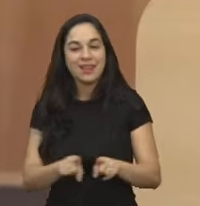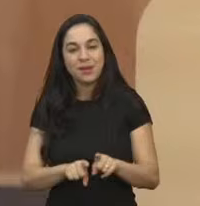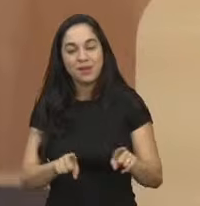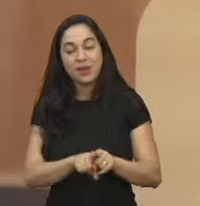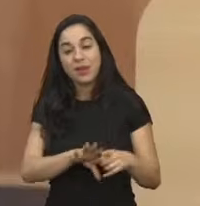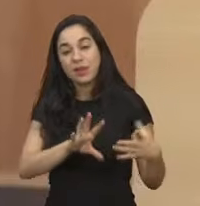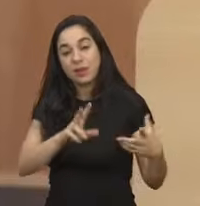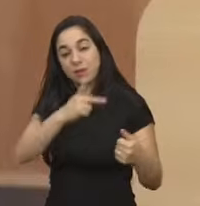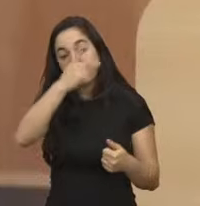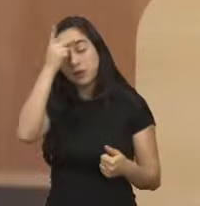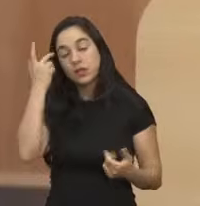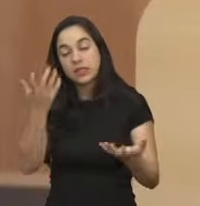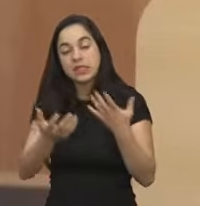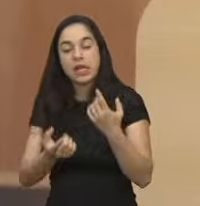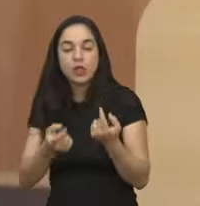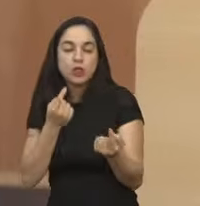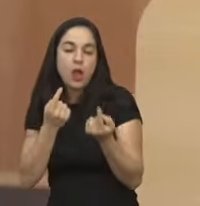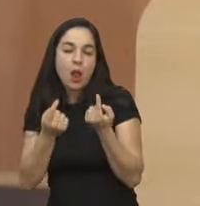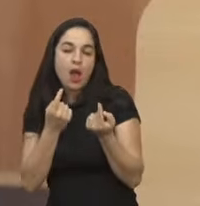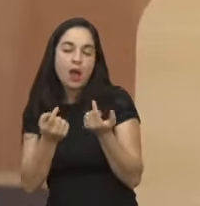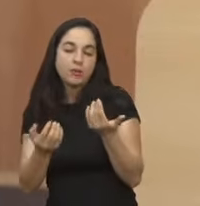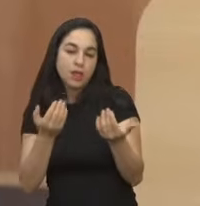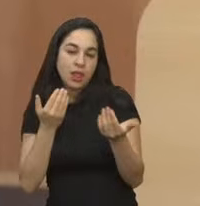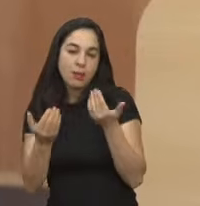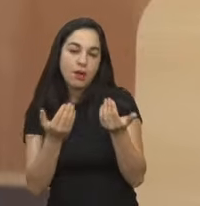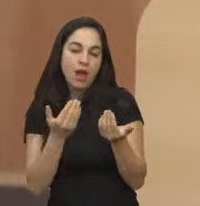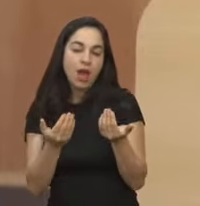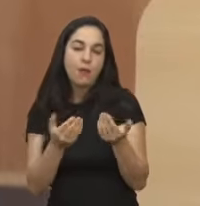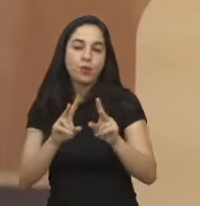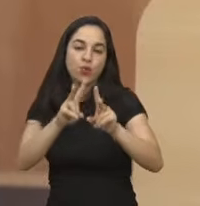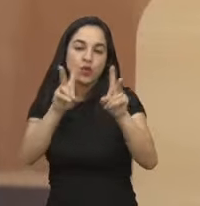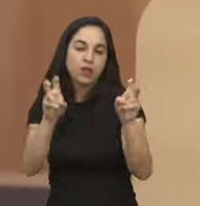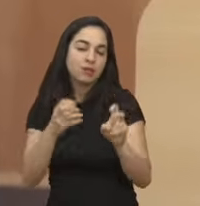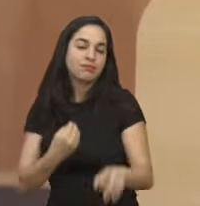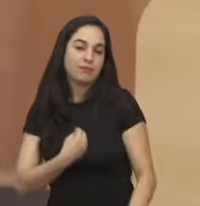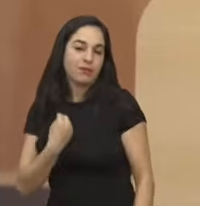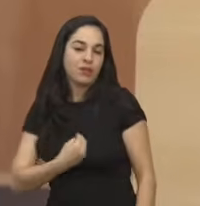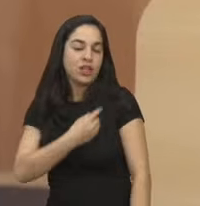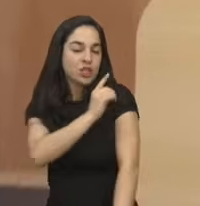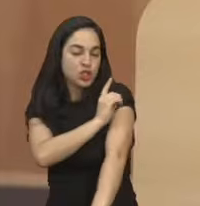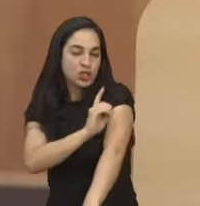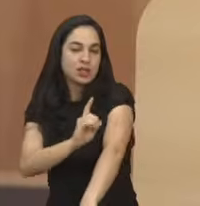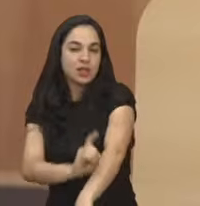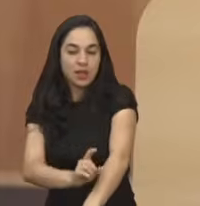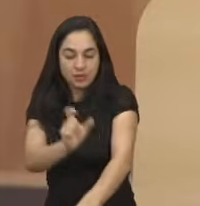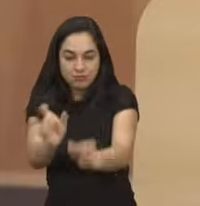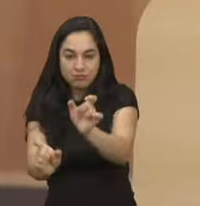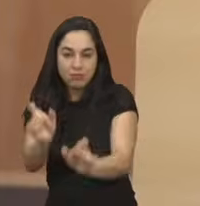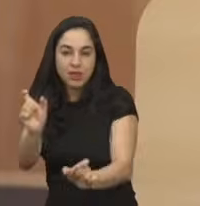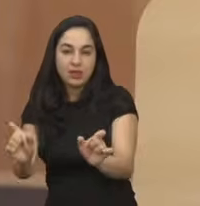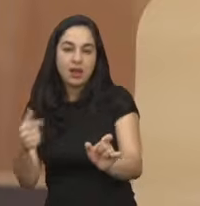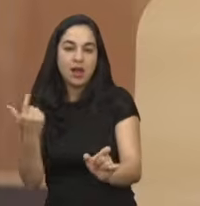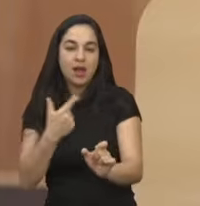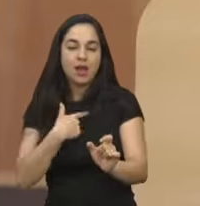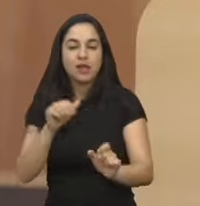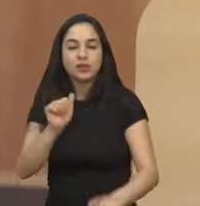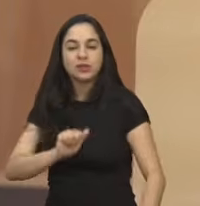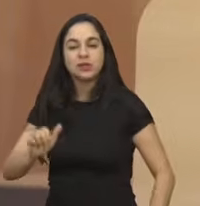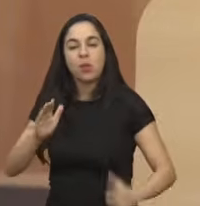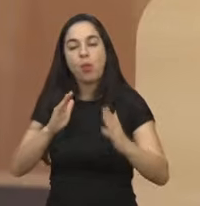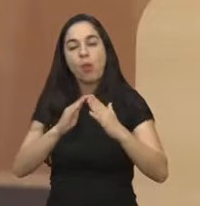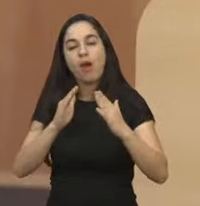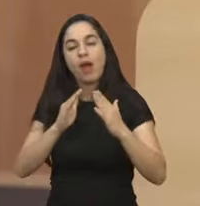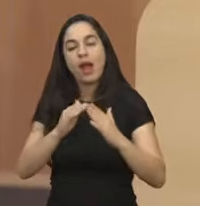que querem dialogar pela vida, né, pela dignidade da pessoa humana. A Casa Mãe está de portas abertas, pronta